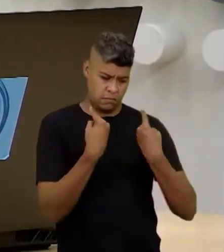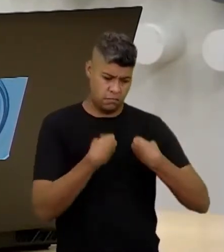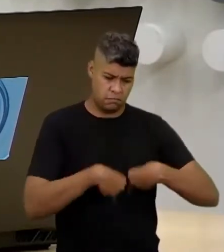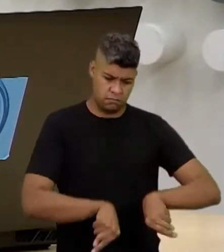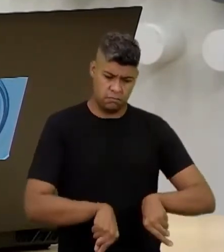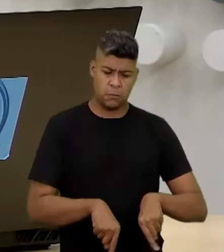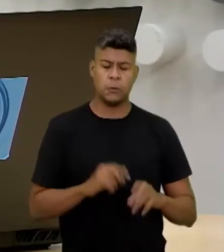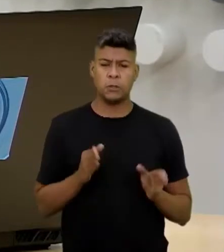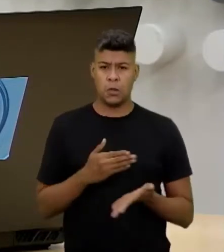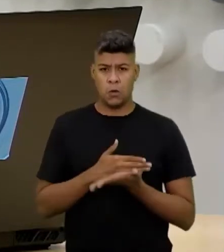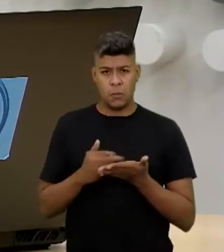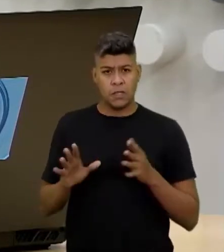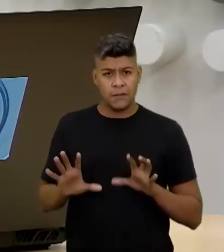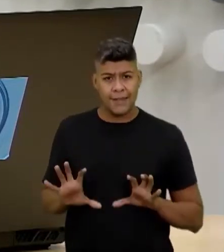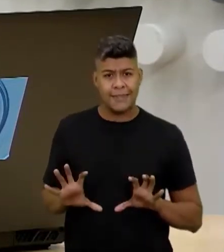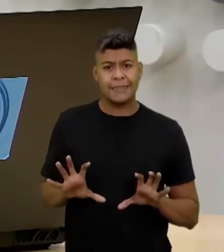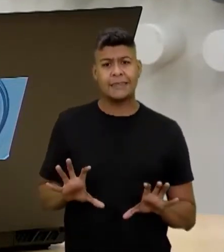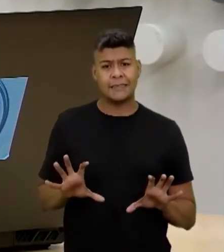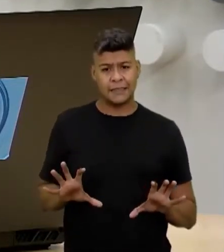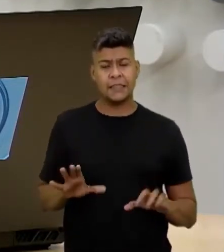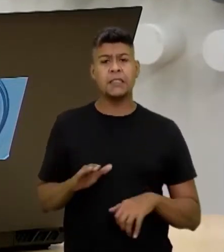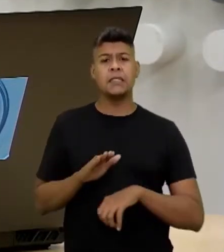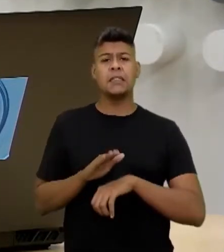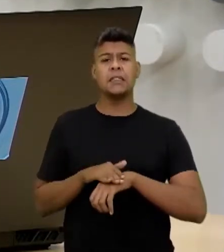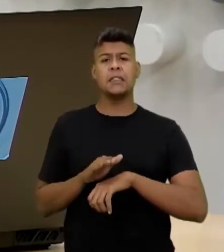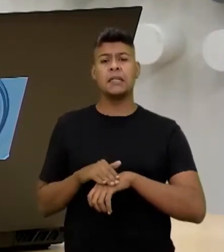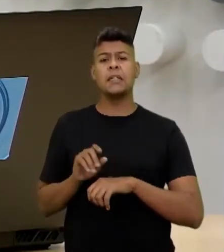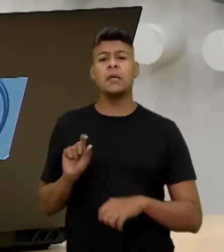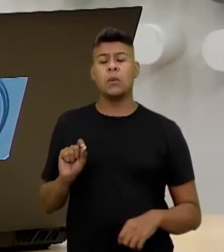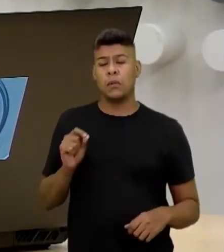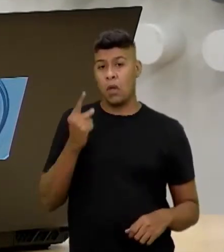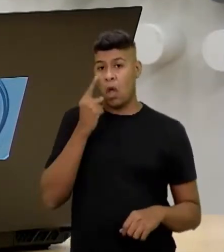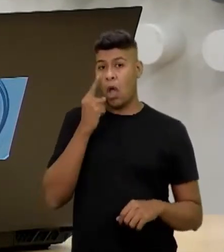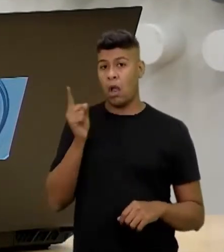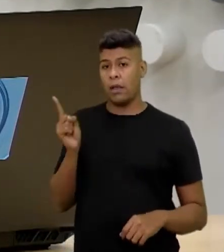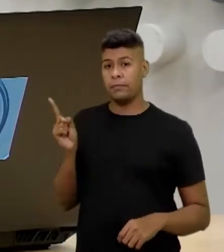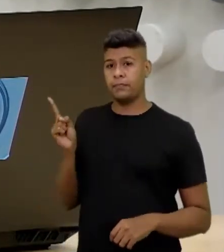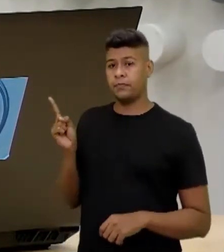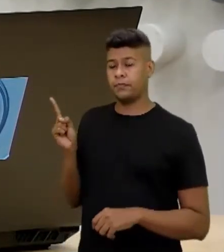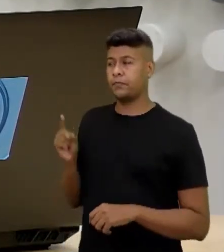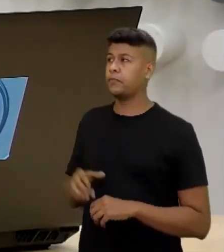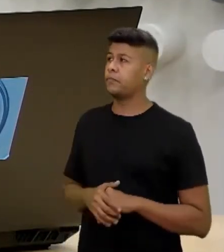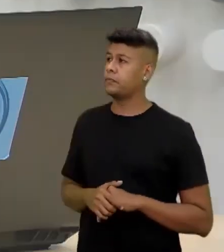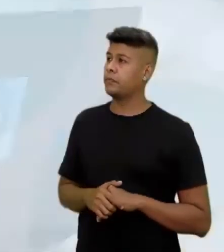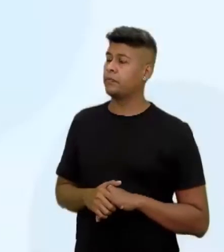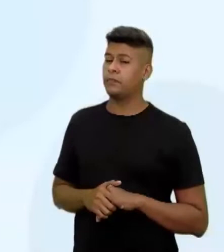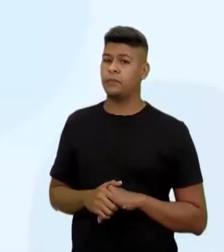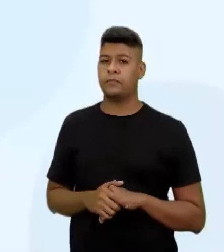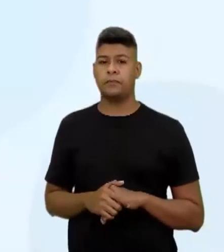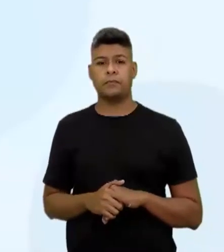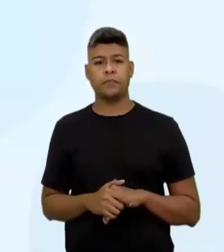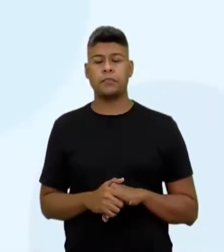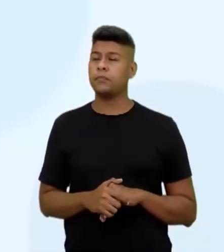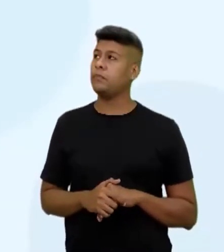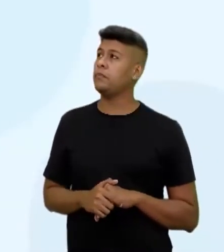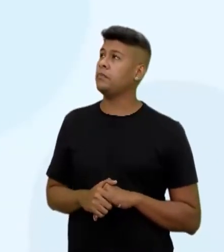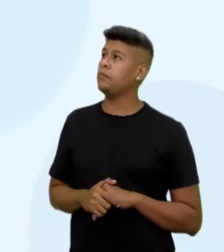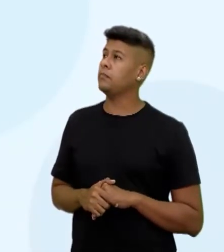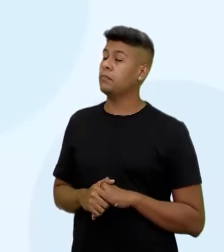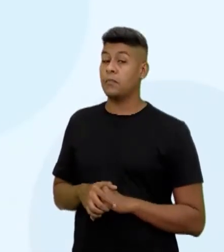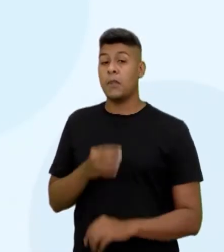eu já começava por aí isso que ele chamava de vez de um aí na tela Isso que ele chamava de